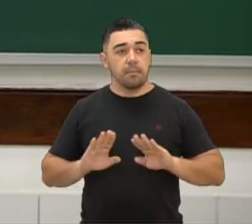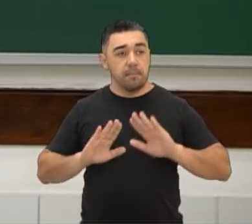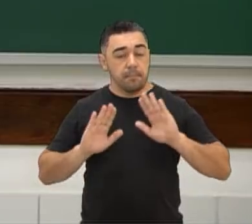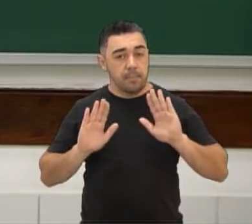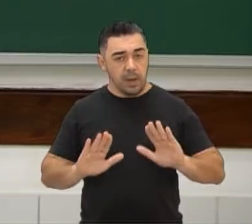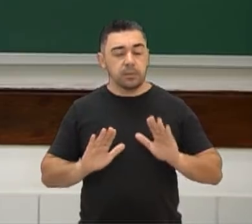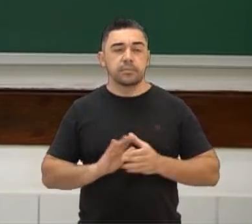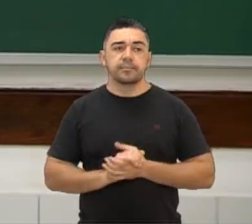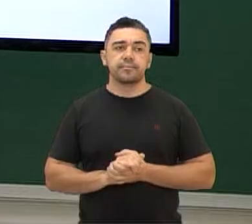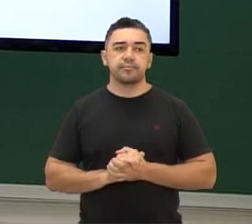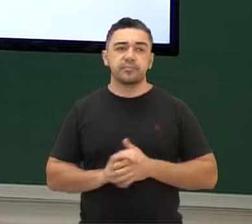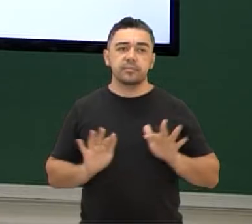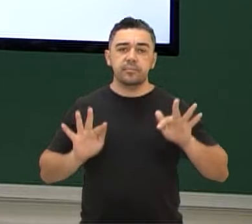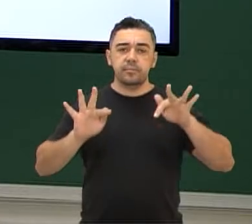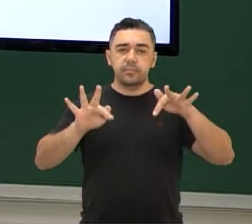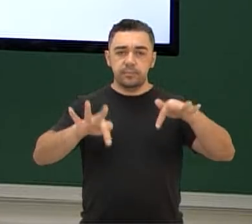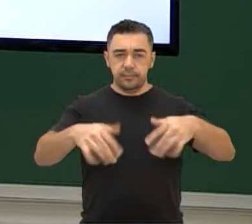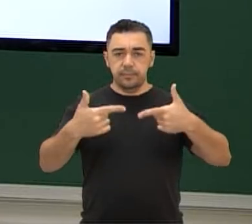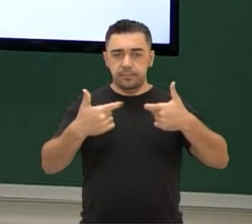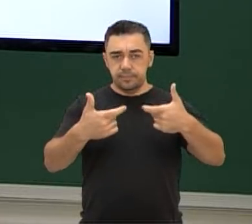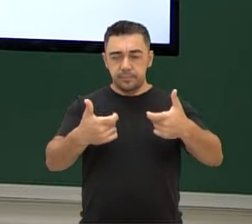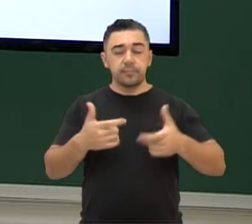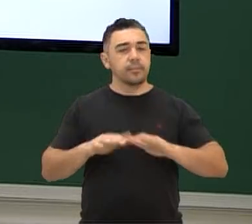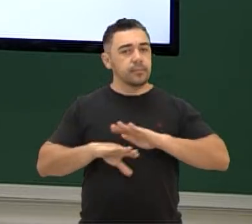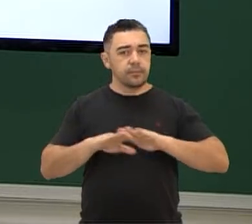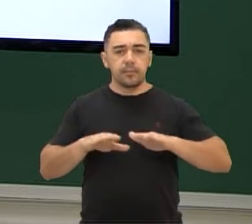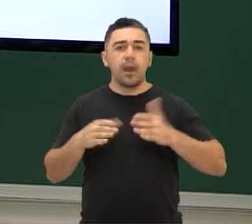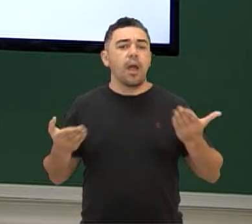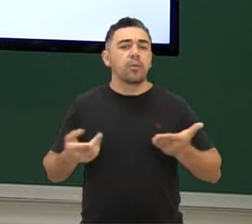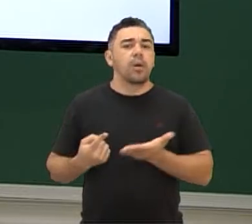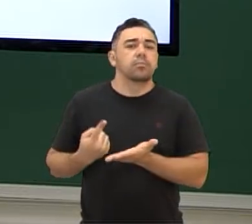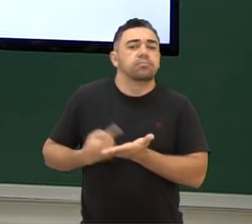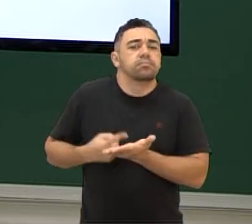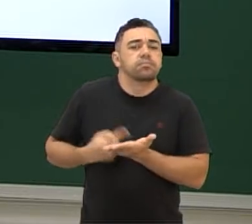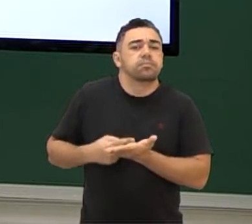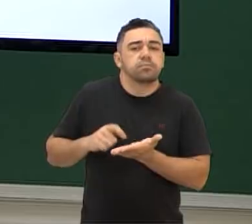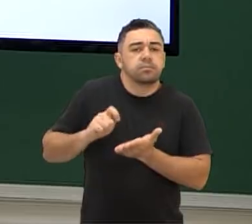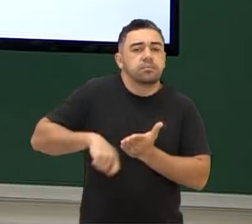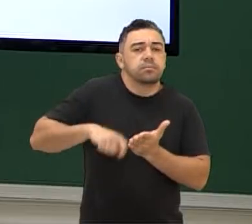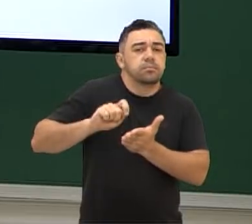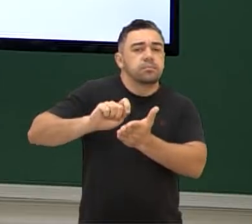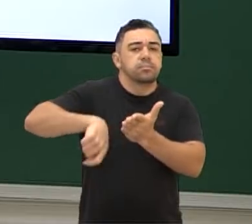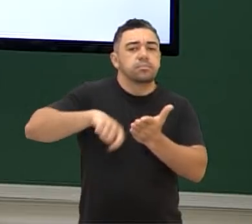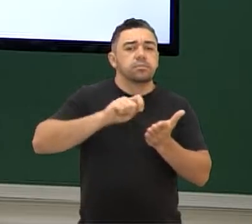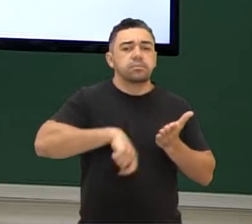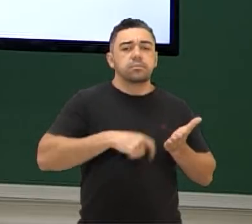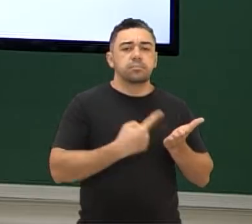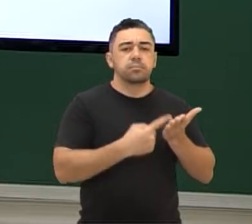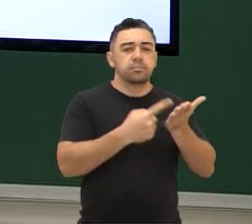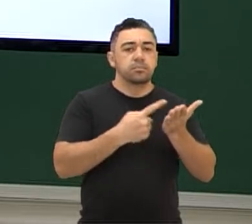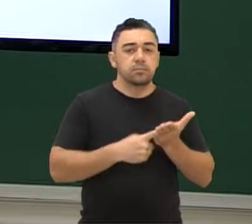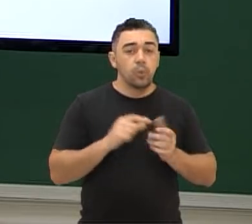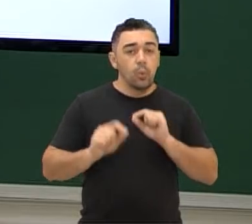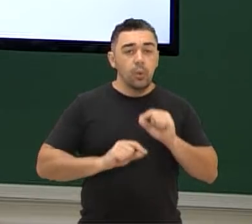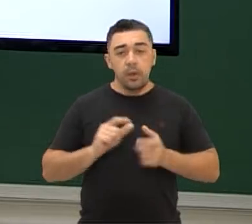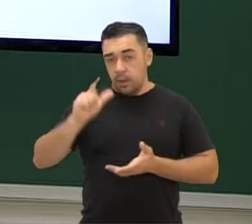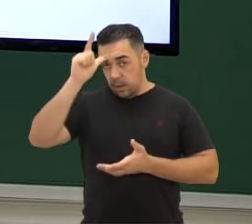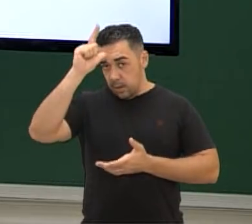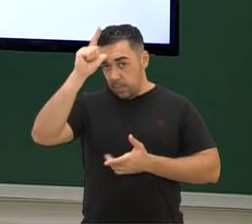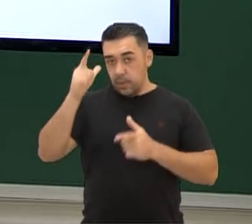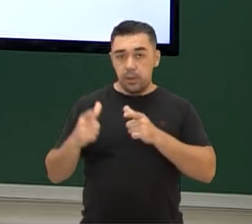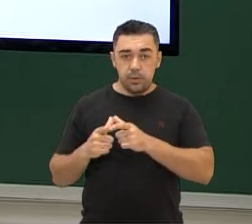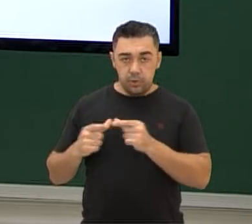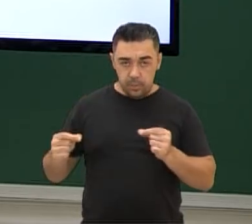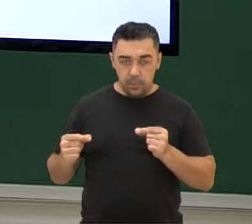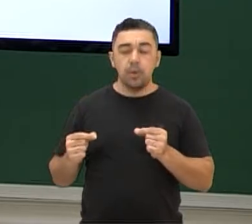Mas, fim da guerra. A guerra acabou. E os acordos pós-guerra? Então você tem que a Alemanha e o